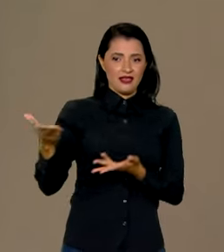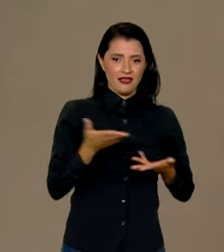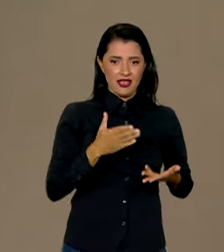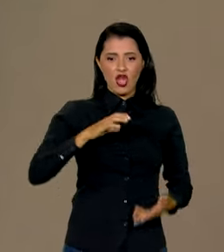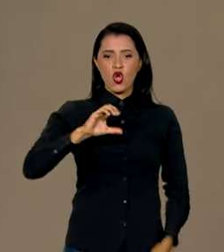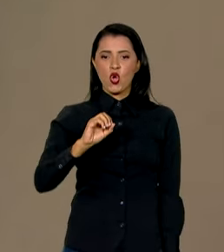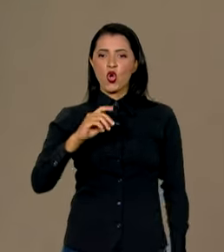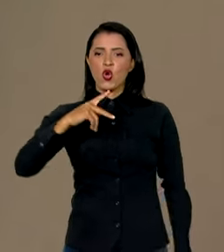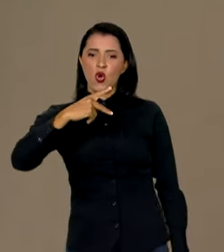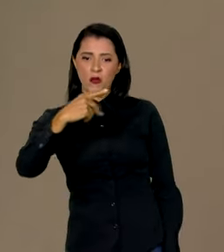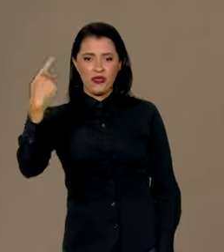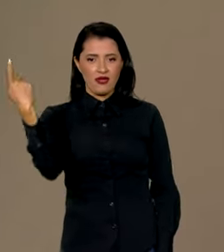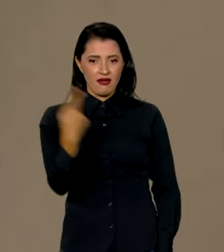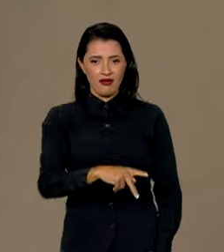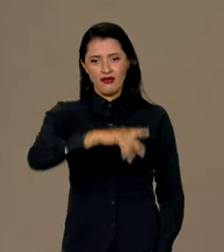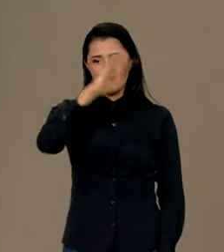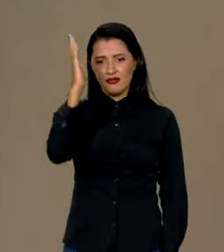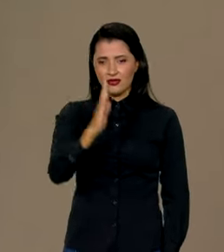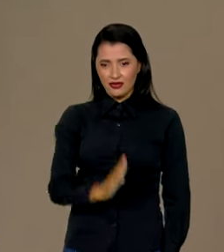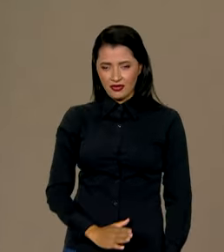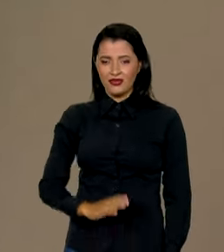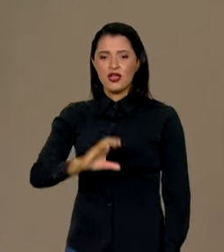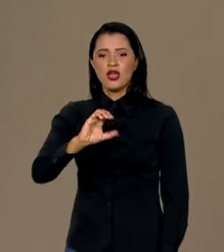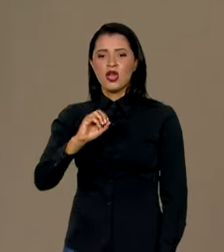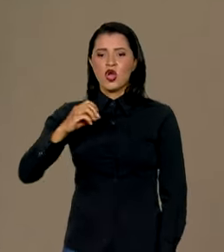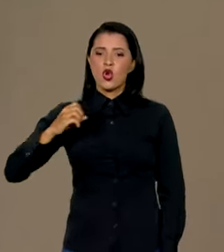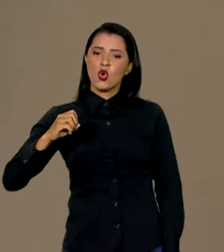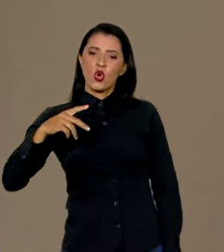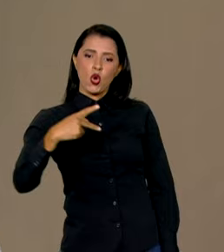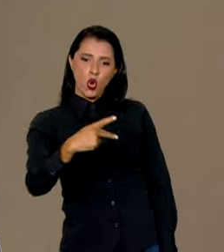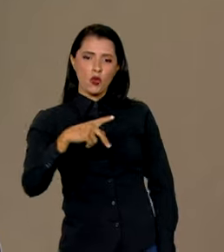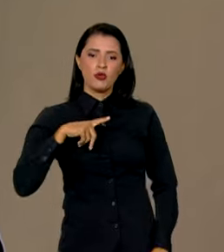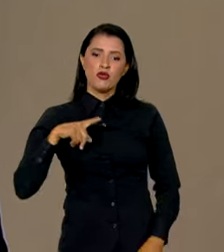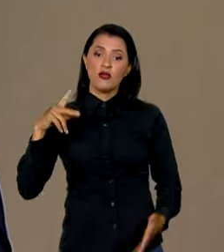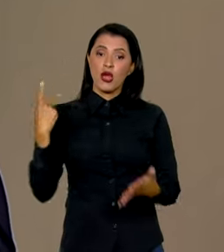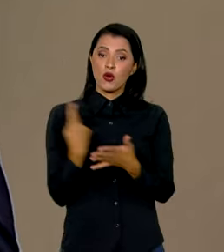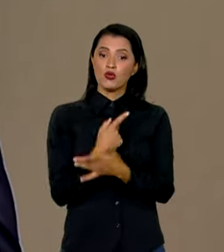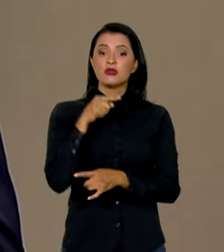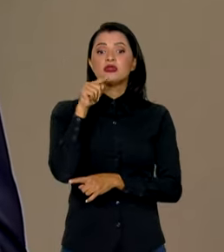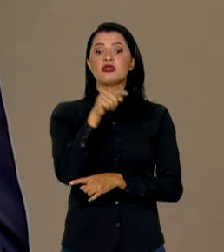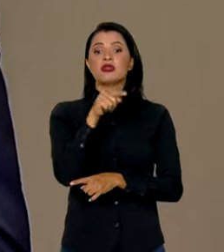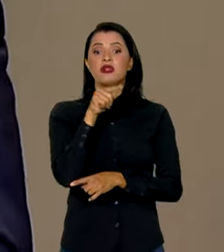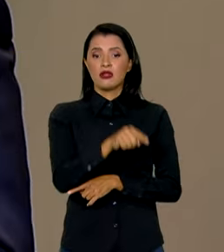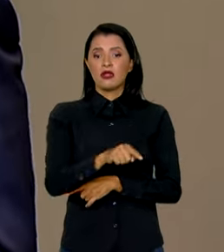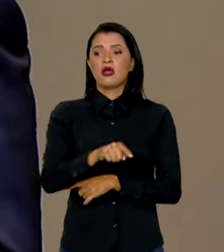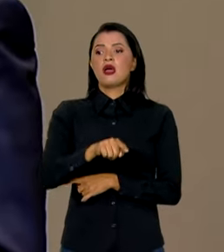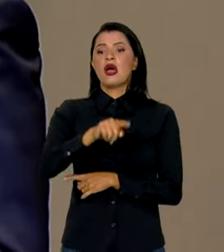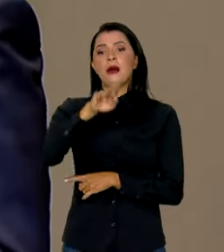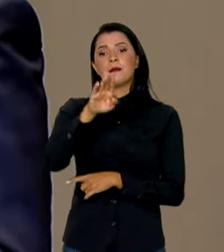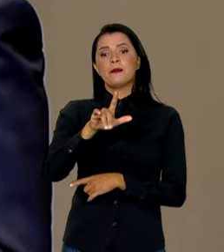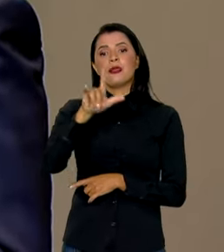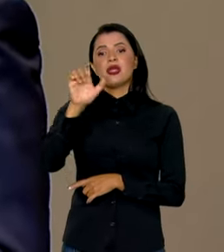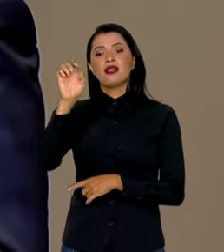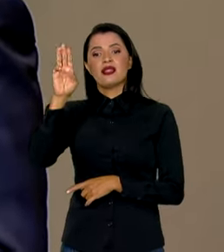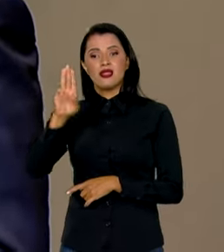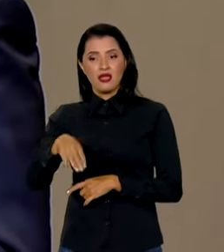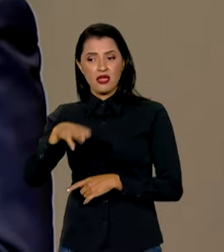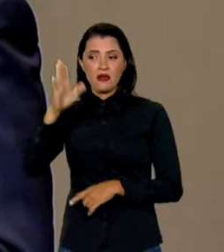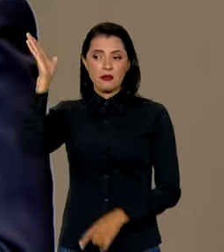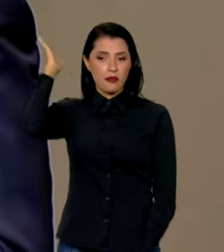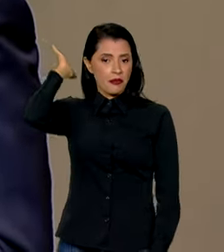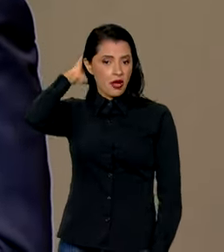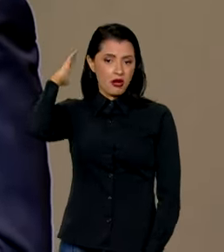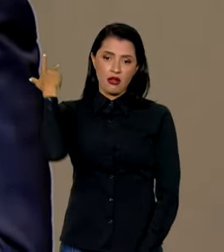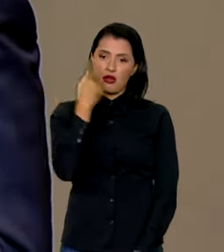doutora Socorro, a COP que vai ser sediada lá em Belém do Pará, no meio do coração da